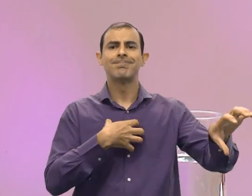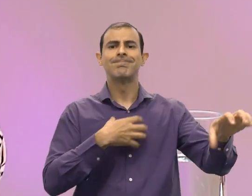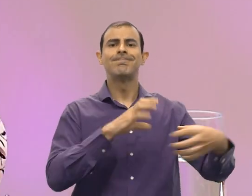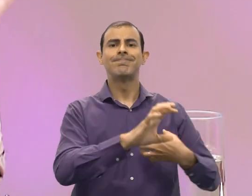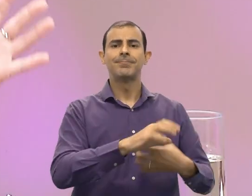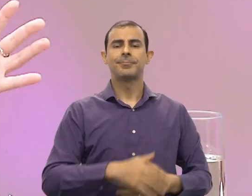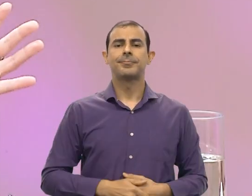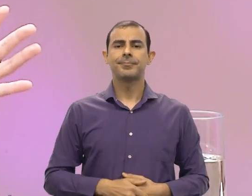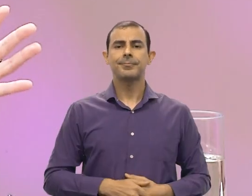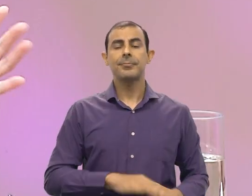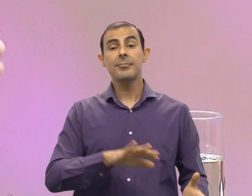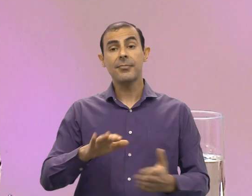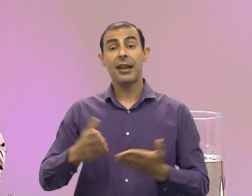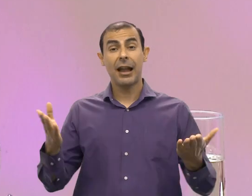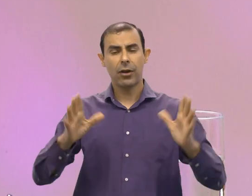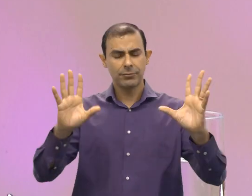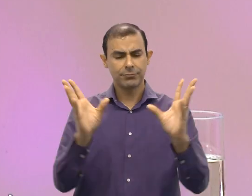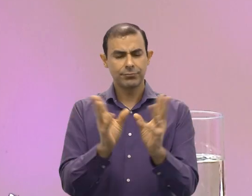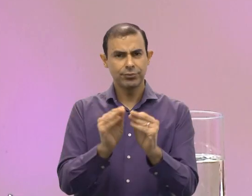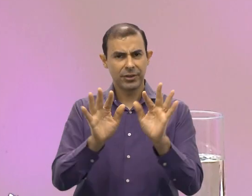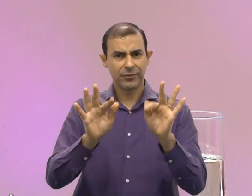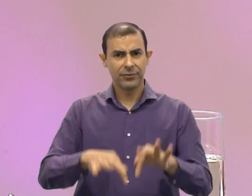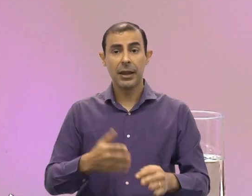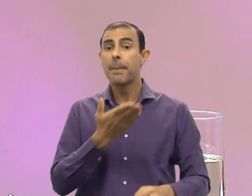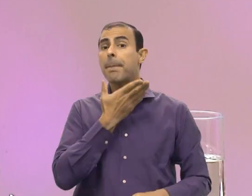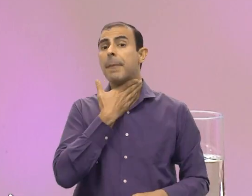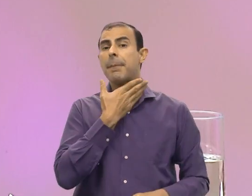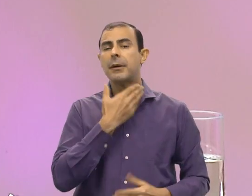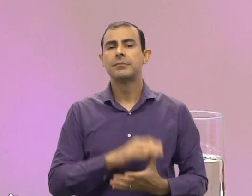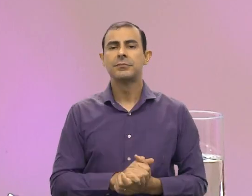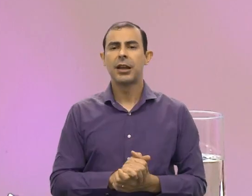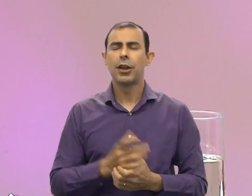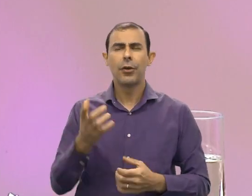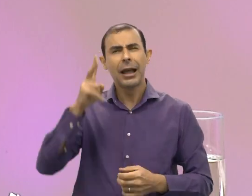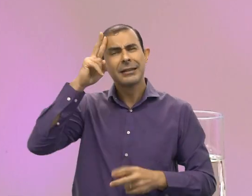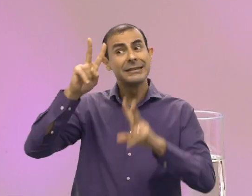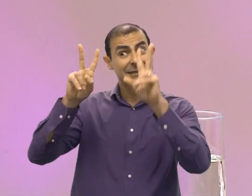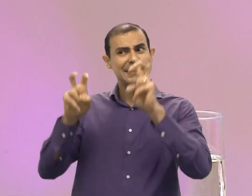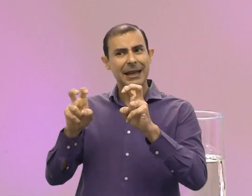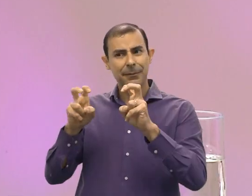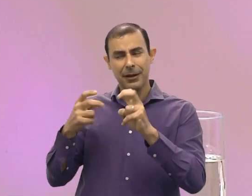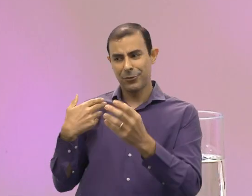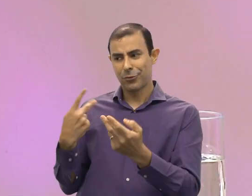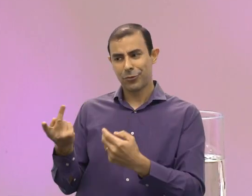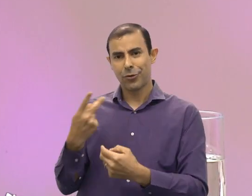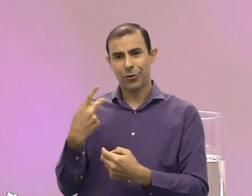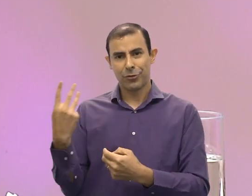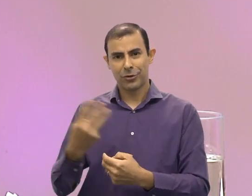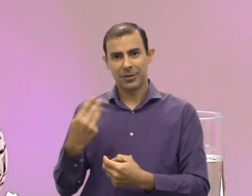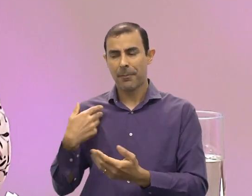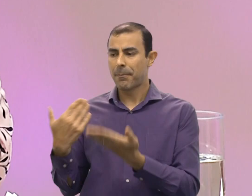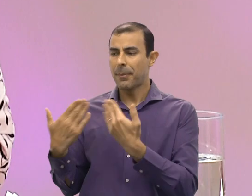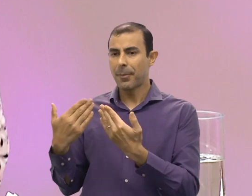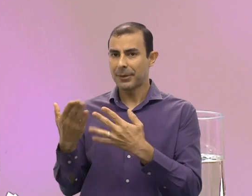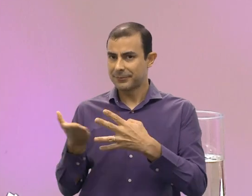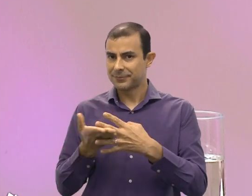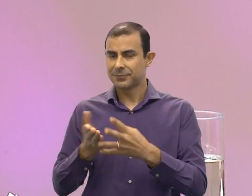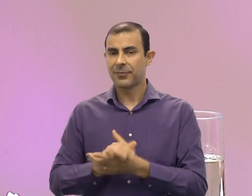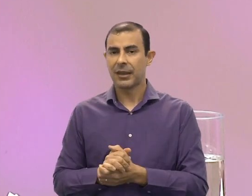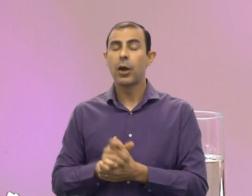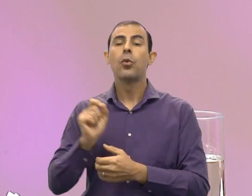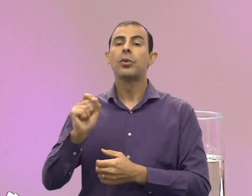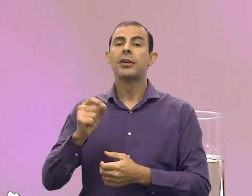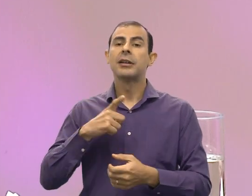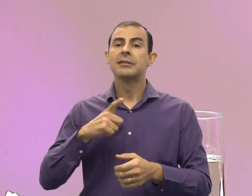gente finalizar aqui nosso bate-papo, eu queria puxar uma questão que a gente conversou no intervalo a respeito dessa atualização